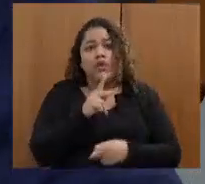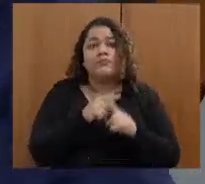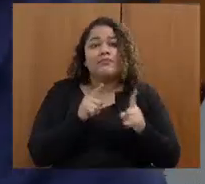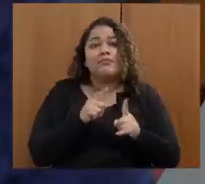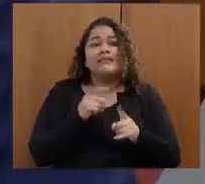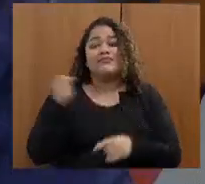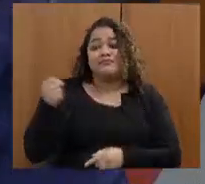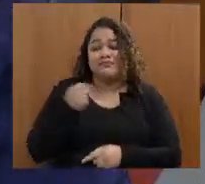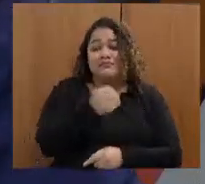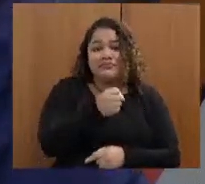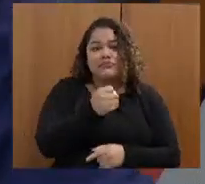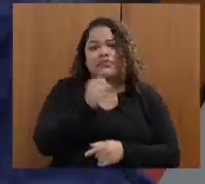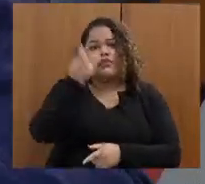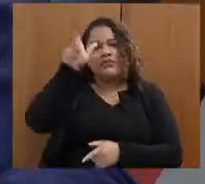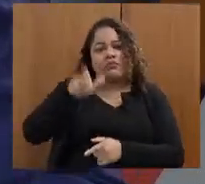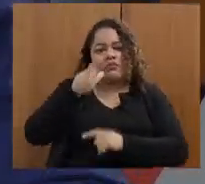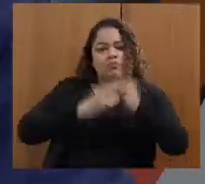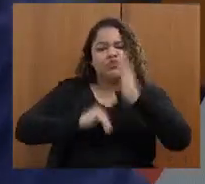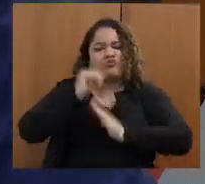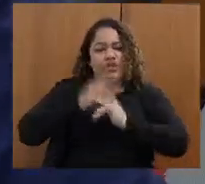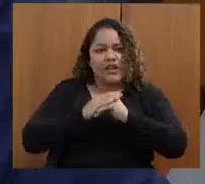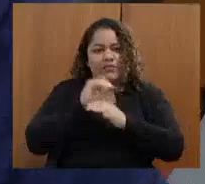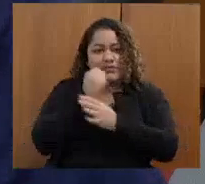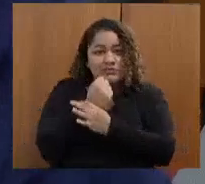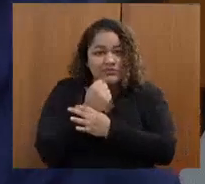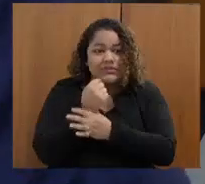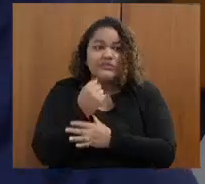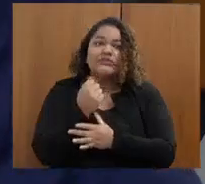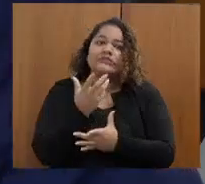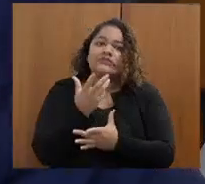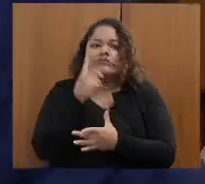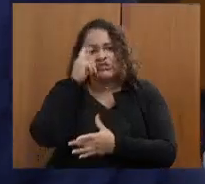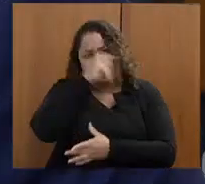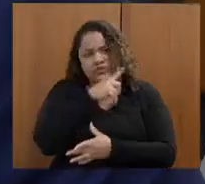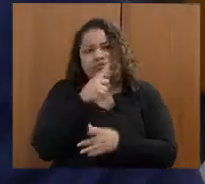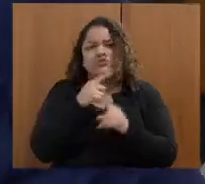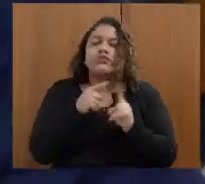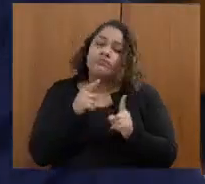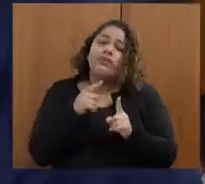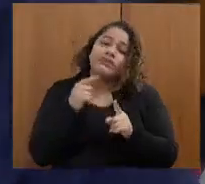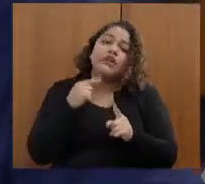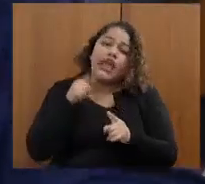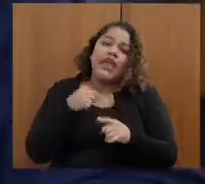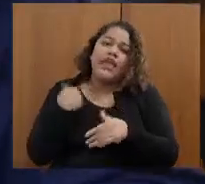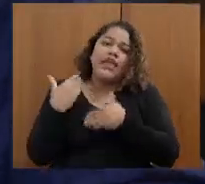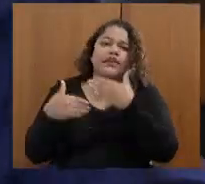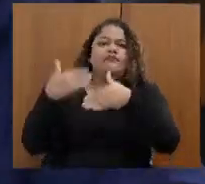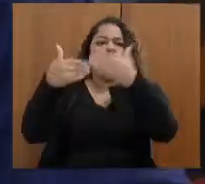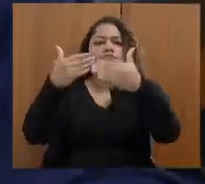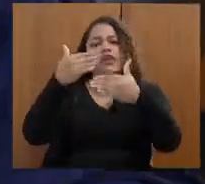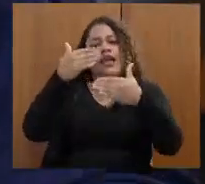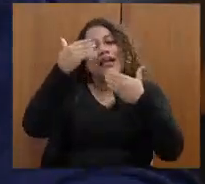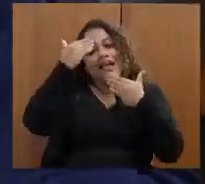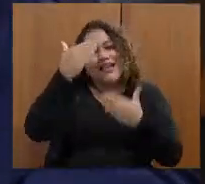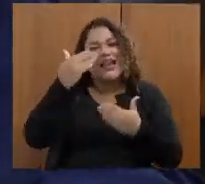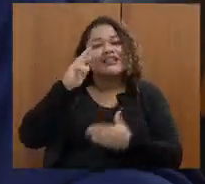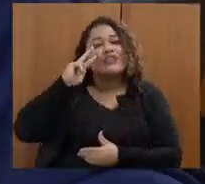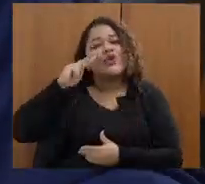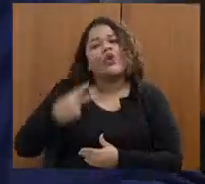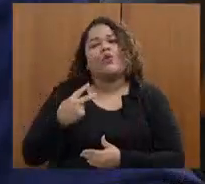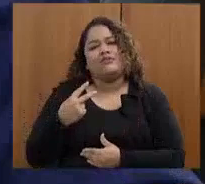mas faz parte do avanço Agradeço o reconhecimento porque para quem tá na gestão tudo que a gente faz é pouco